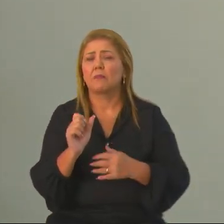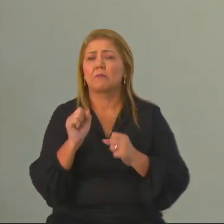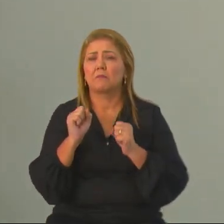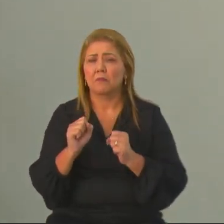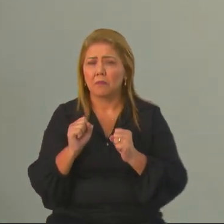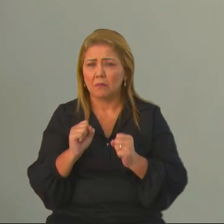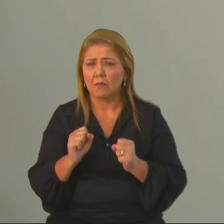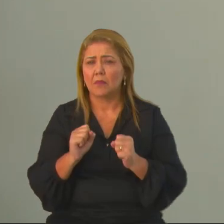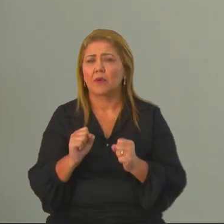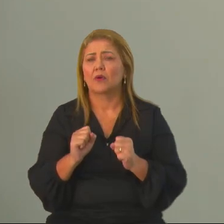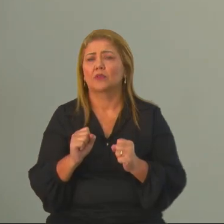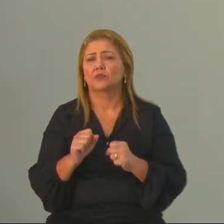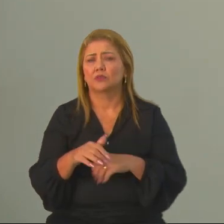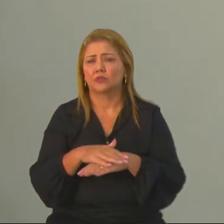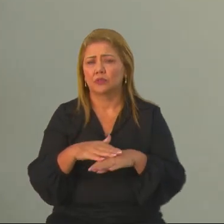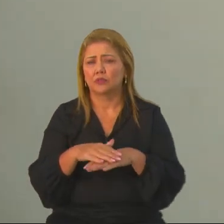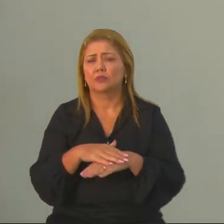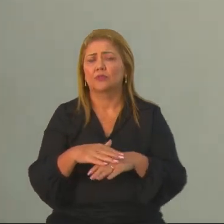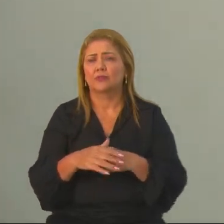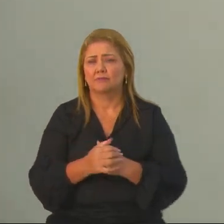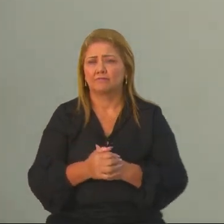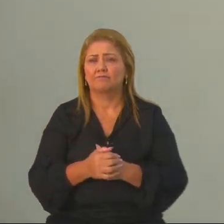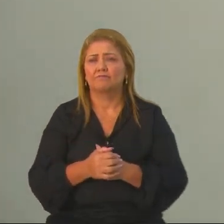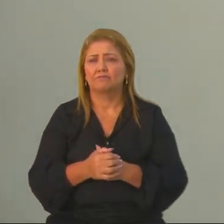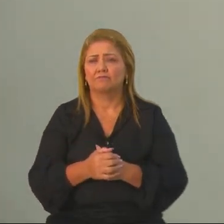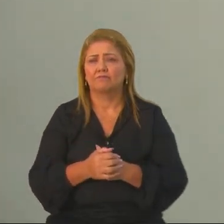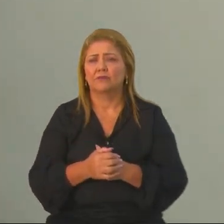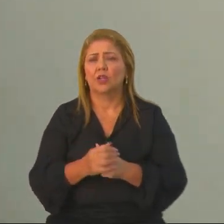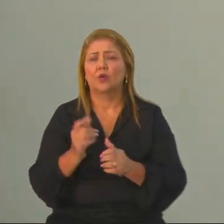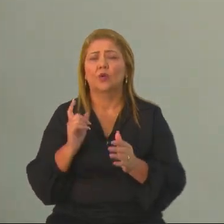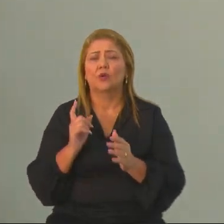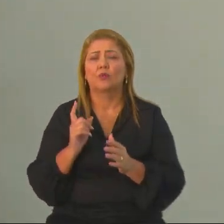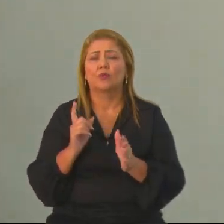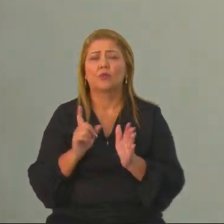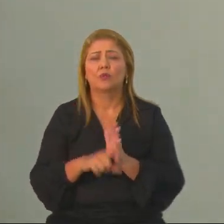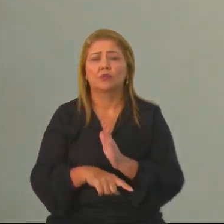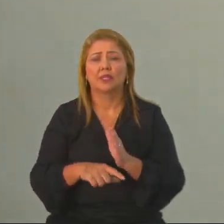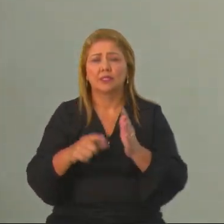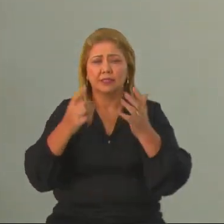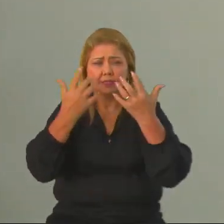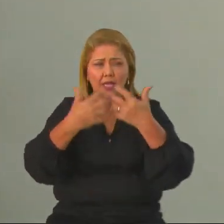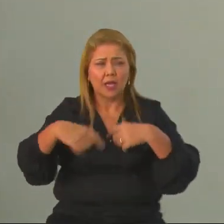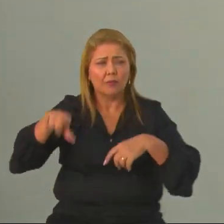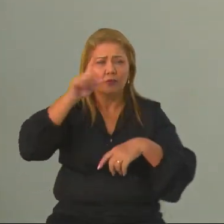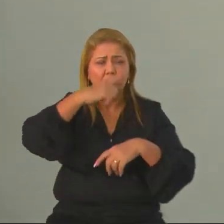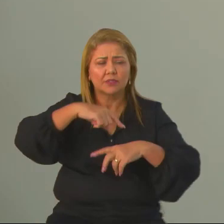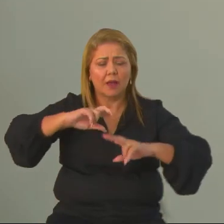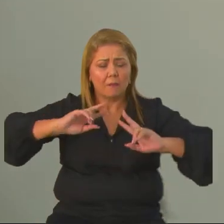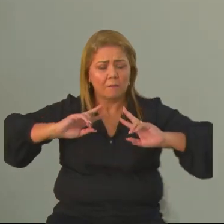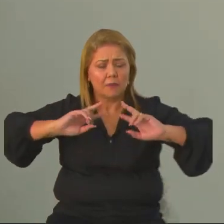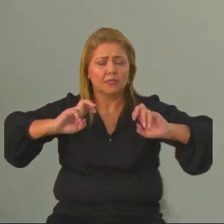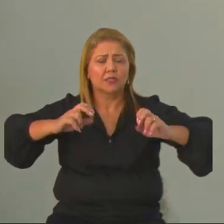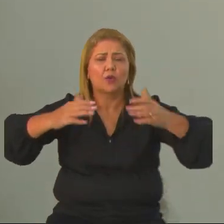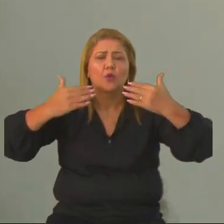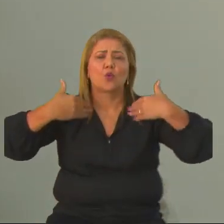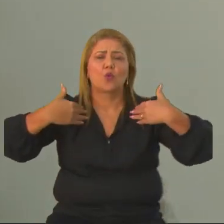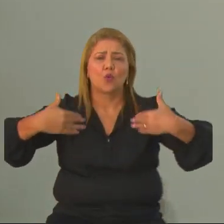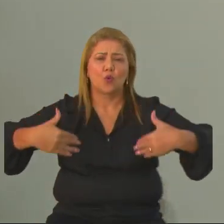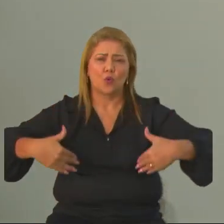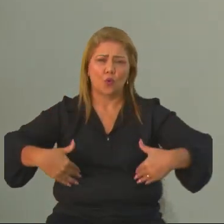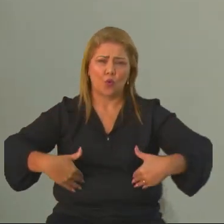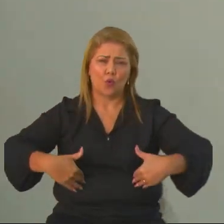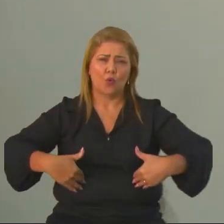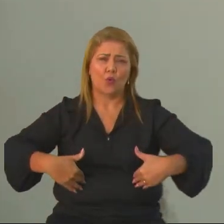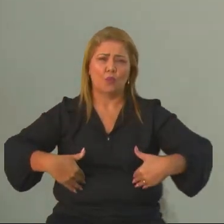palavras? Então, eu perguntei o que eu disse para ela. O cérebro de vocês leu o que a resposta